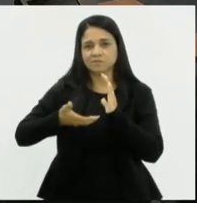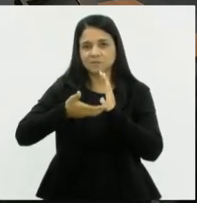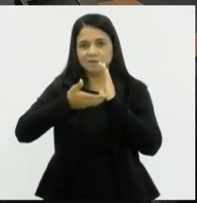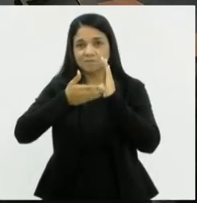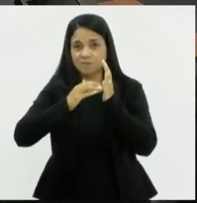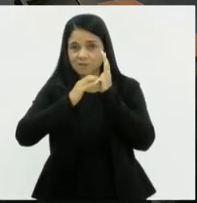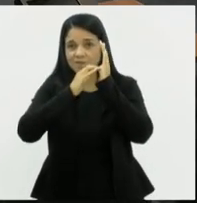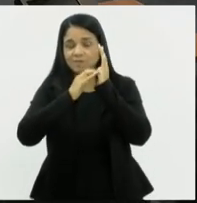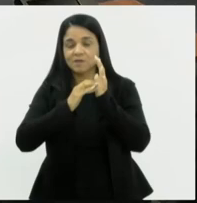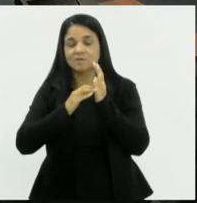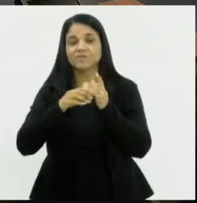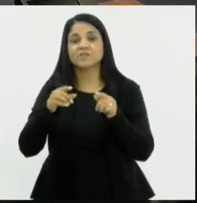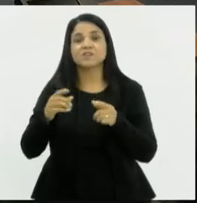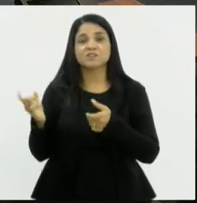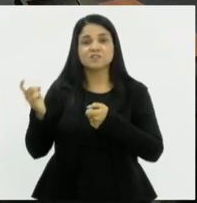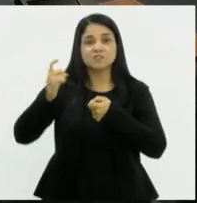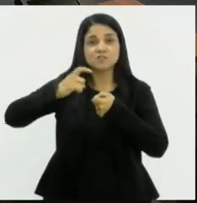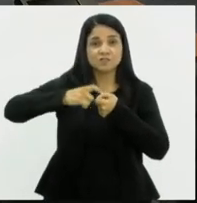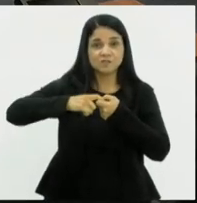CEO da